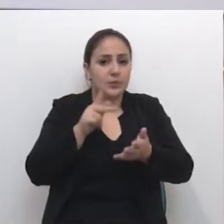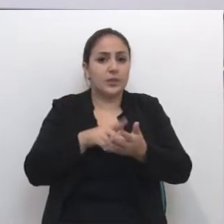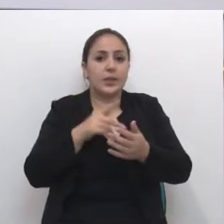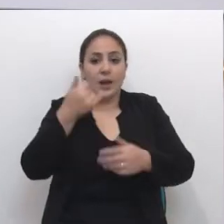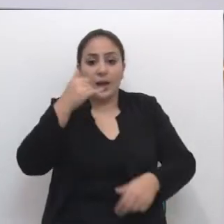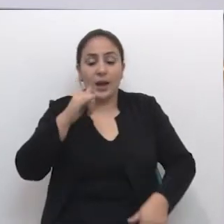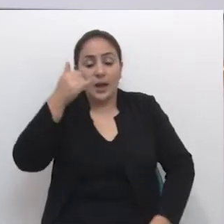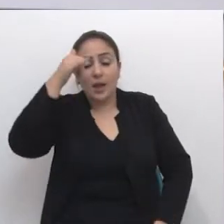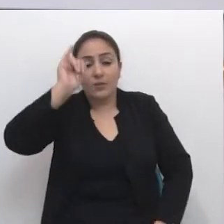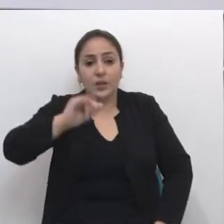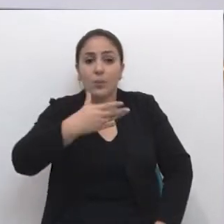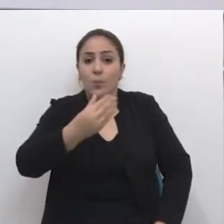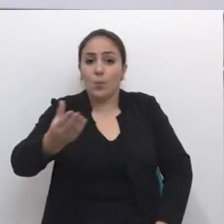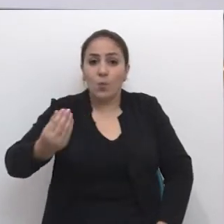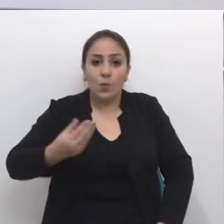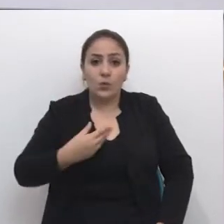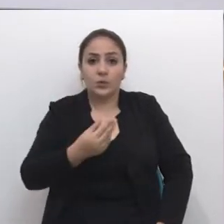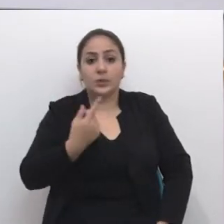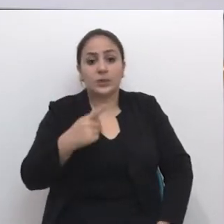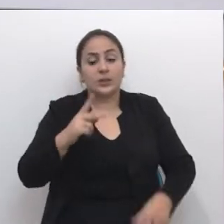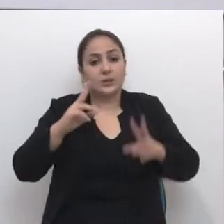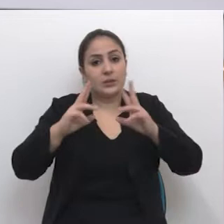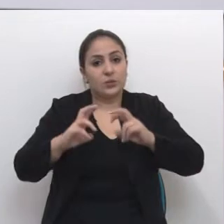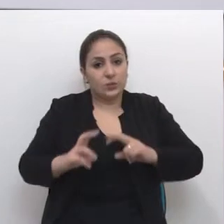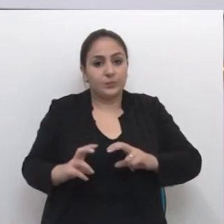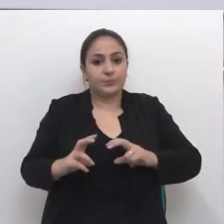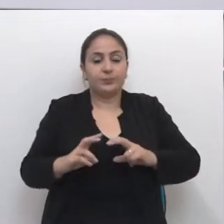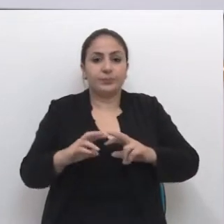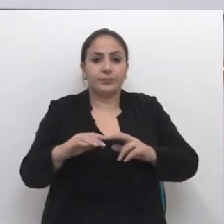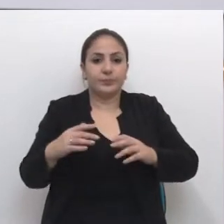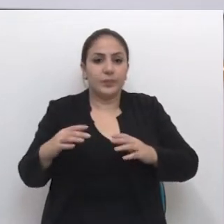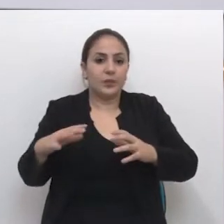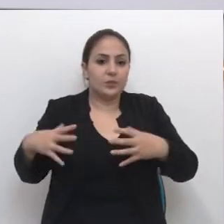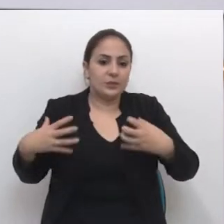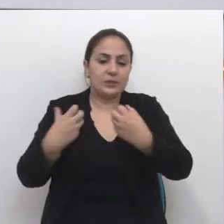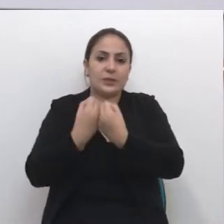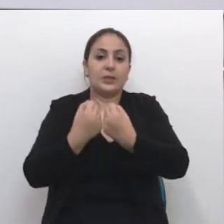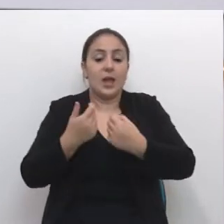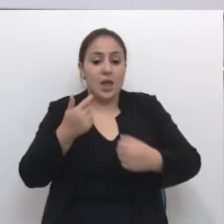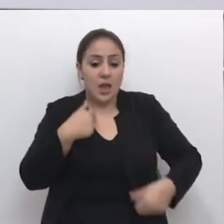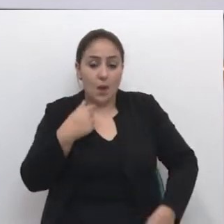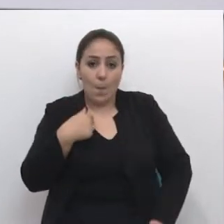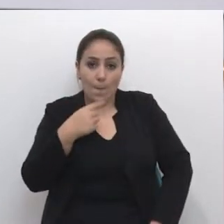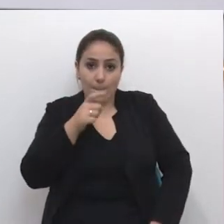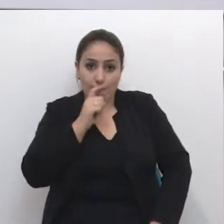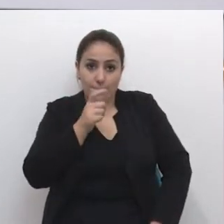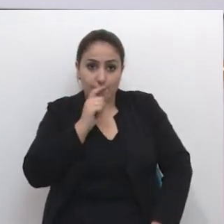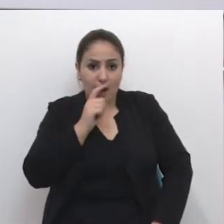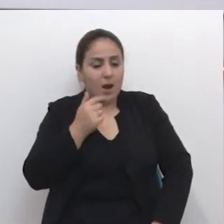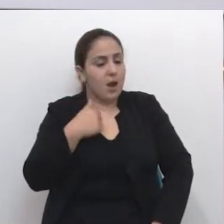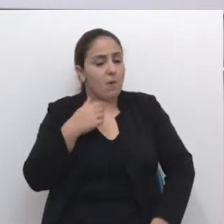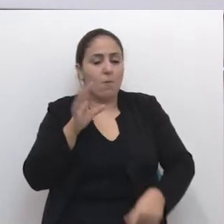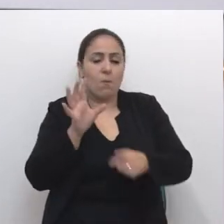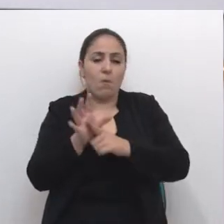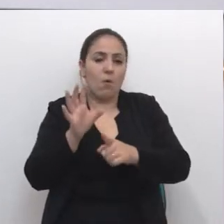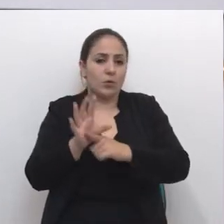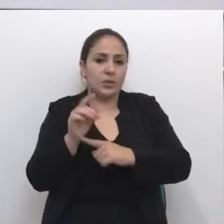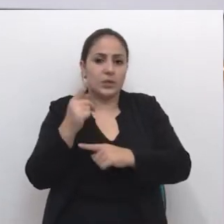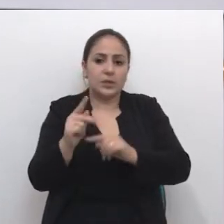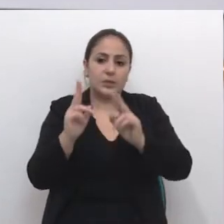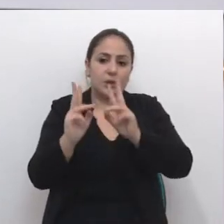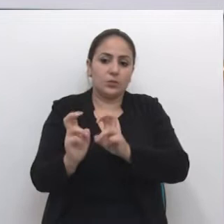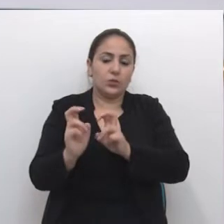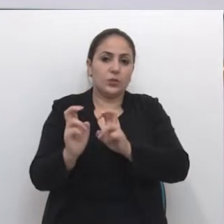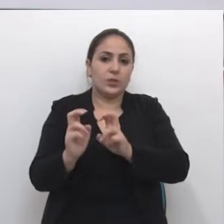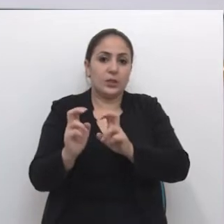realmente tem evitado muito na questão das fatalidades. Eu, como pai de família, sou totalmente contrário a essa